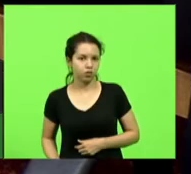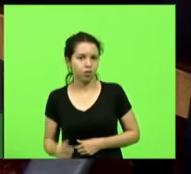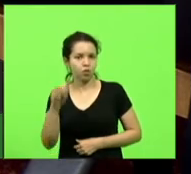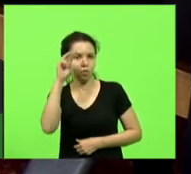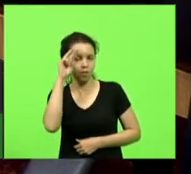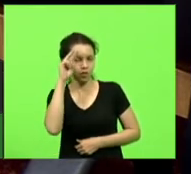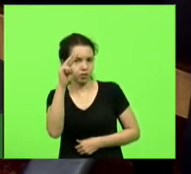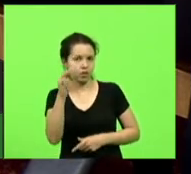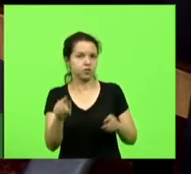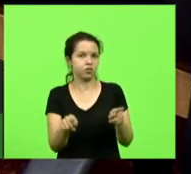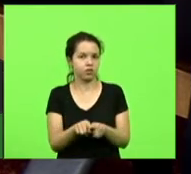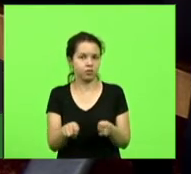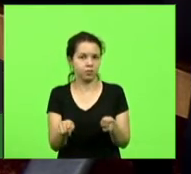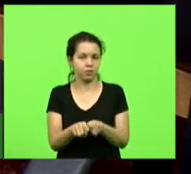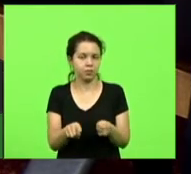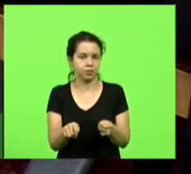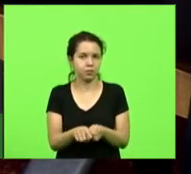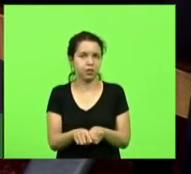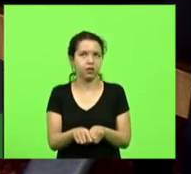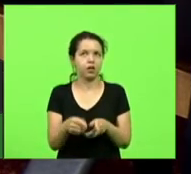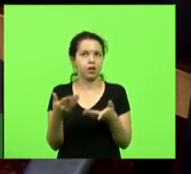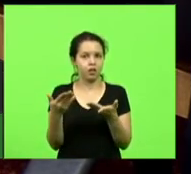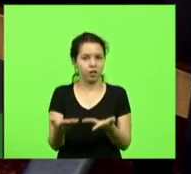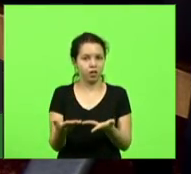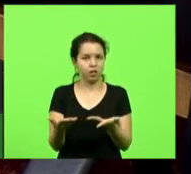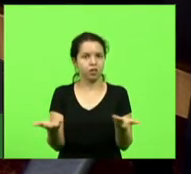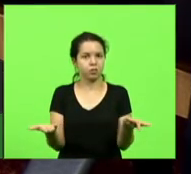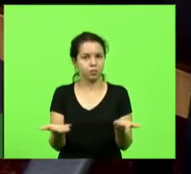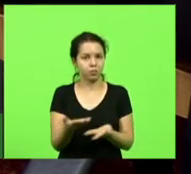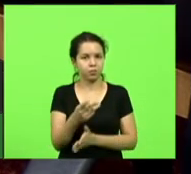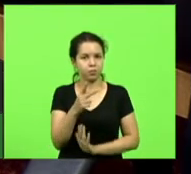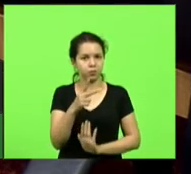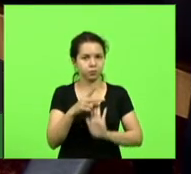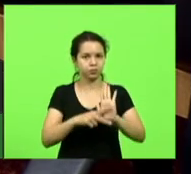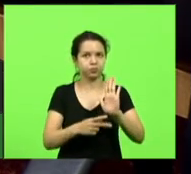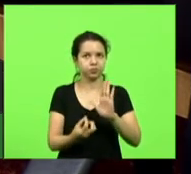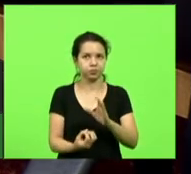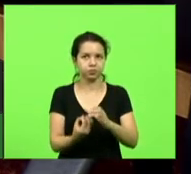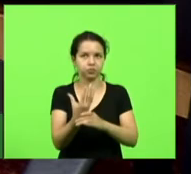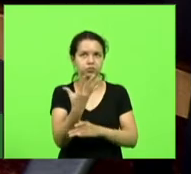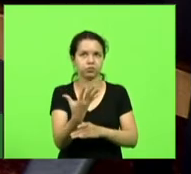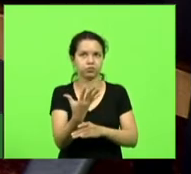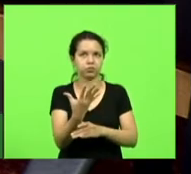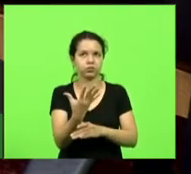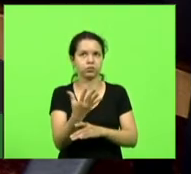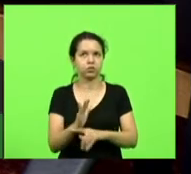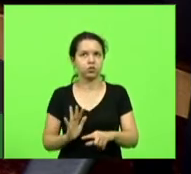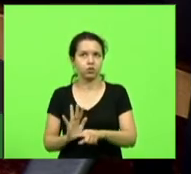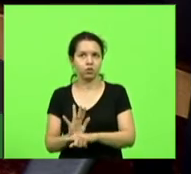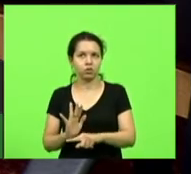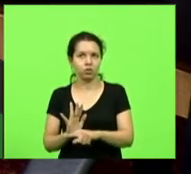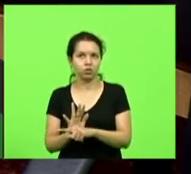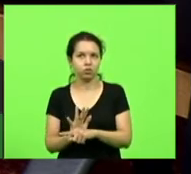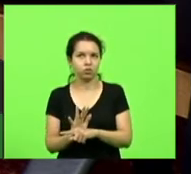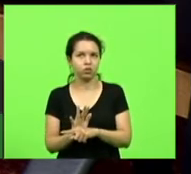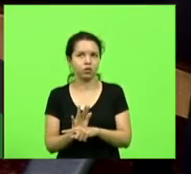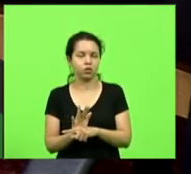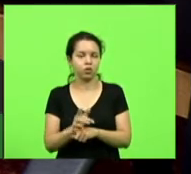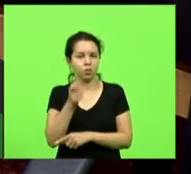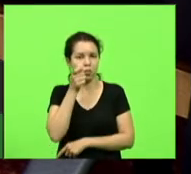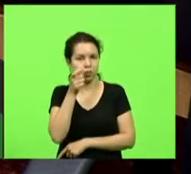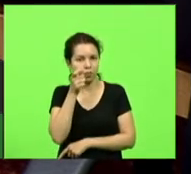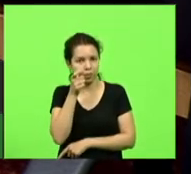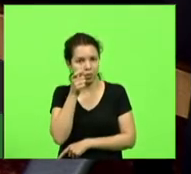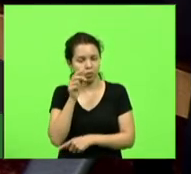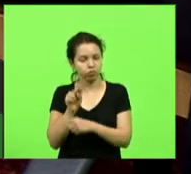que estende, através desse projeto, cria um acompanhamento, estende a